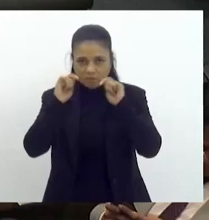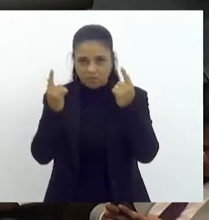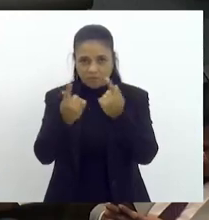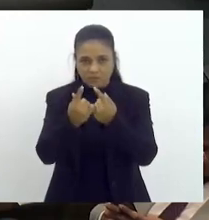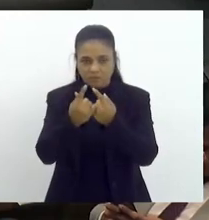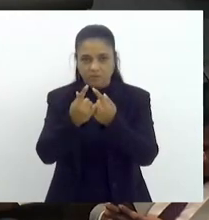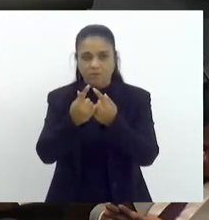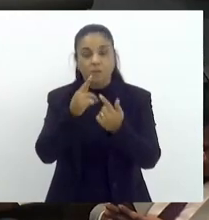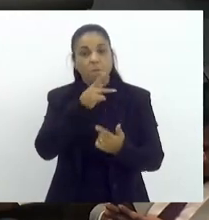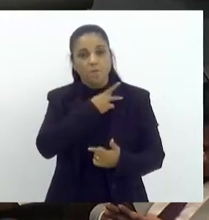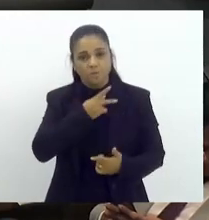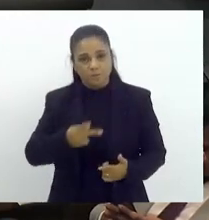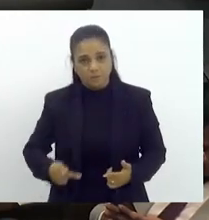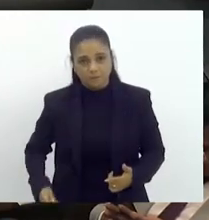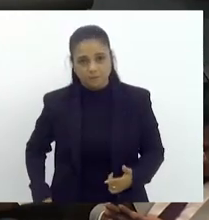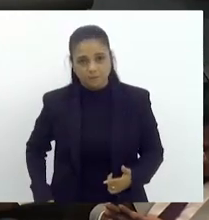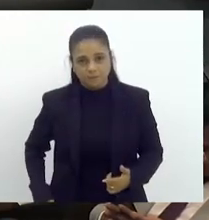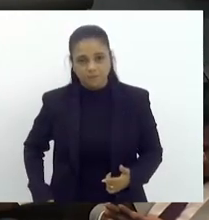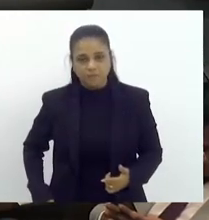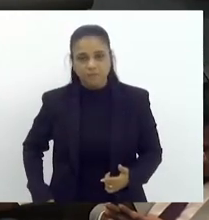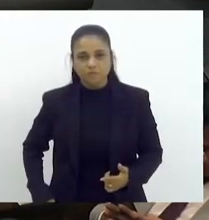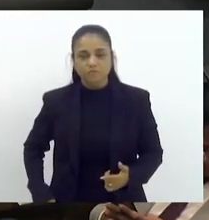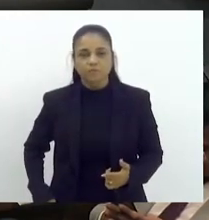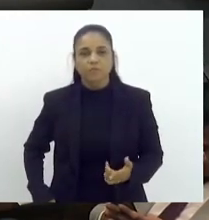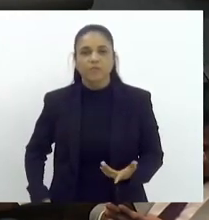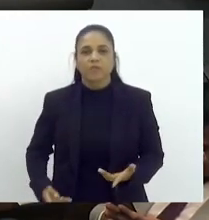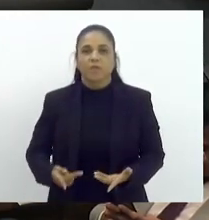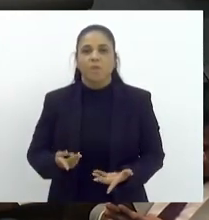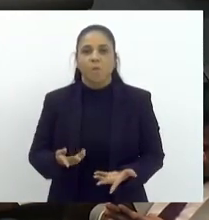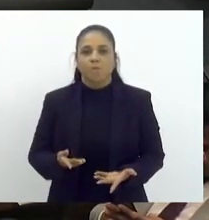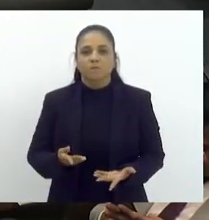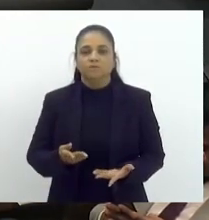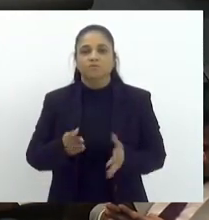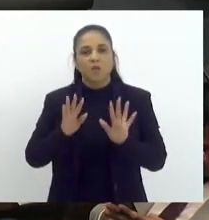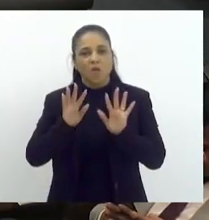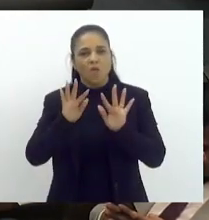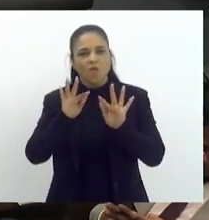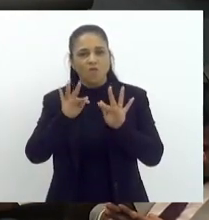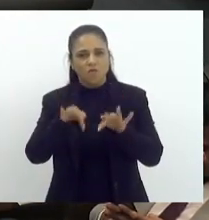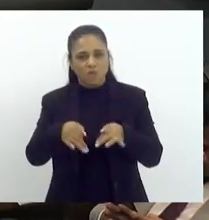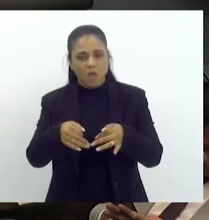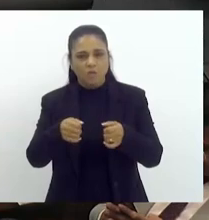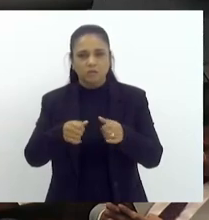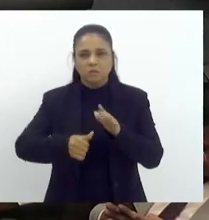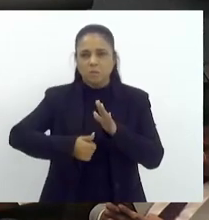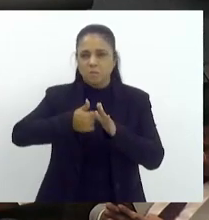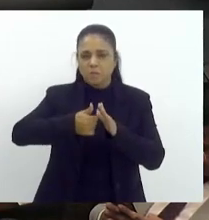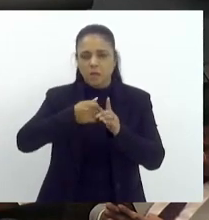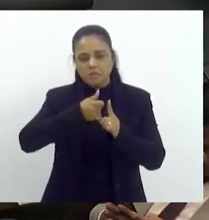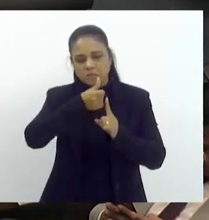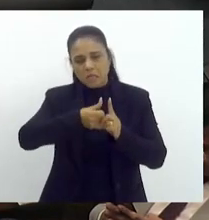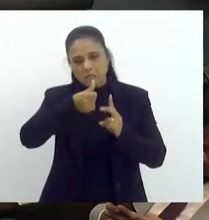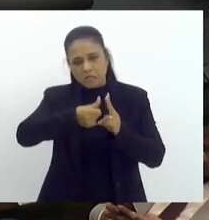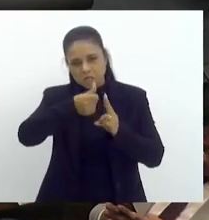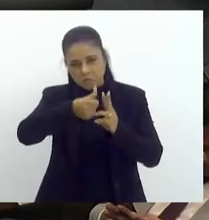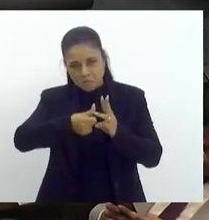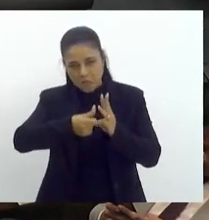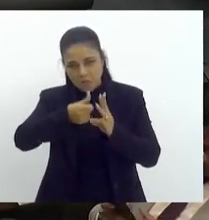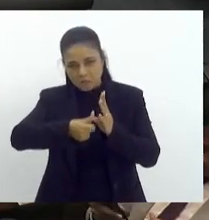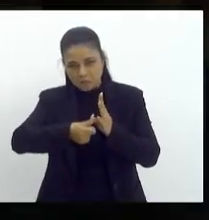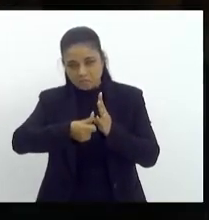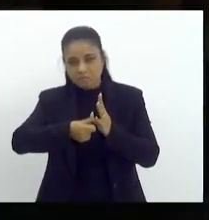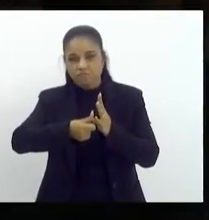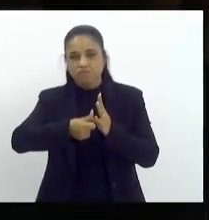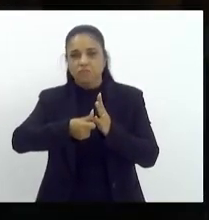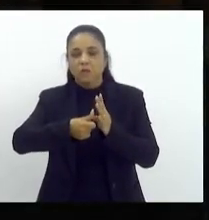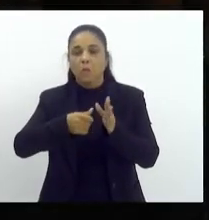senhor presidente chegando ao final desse primeiro semestre estamos votando nesse